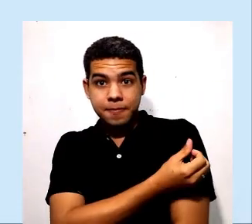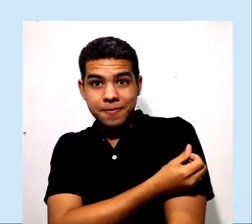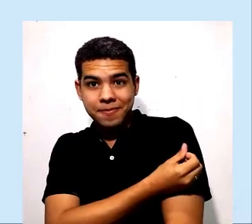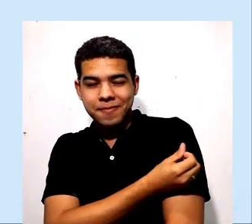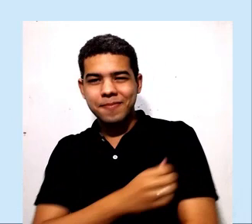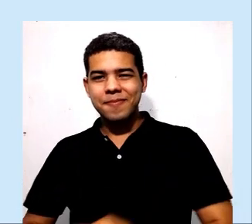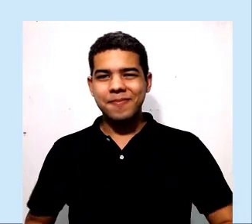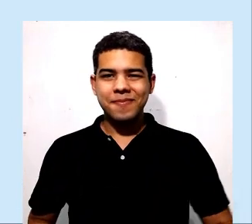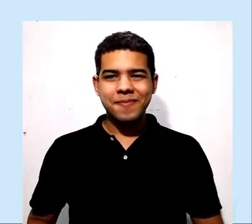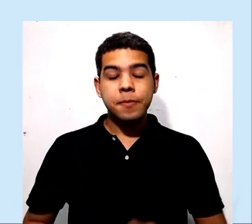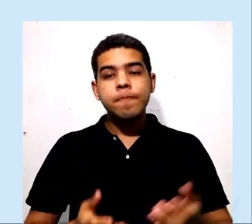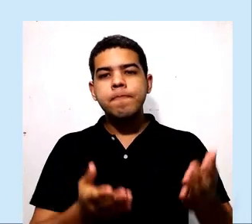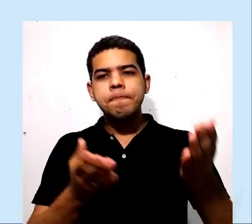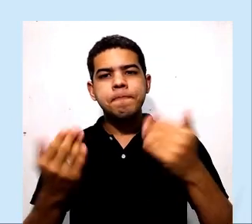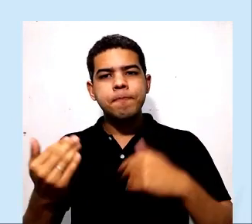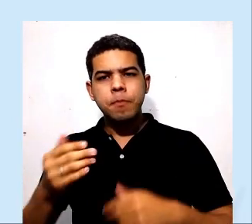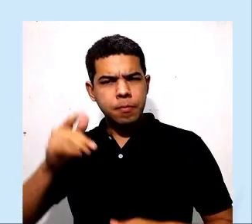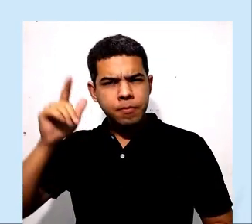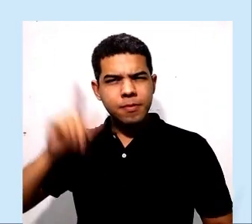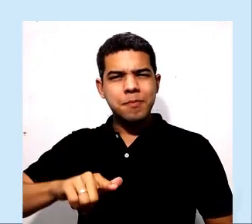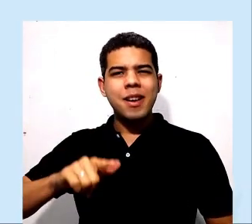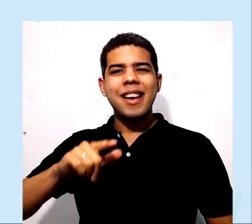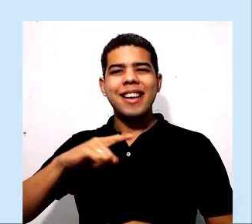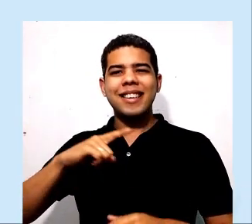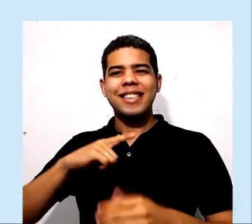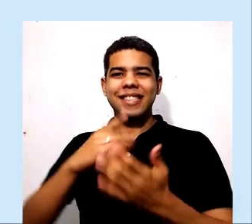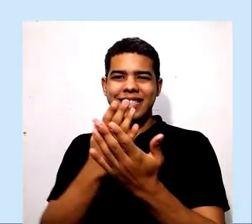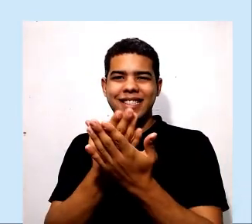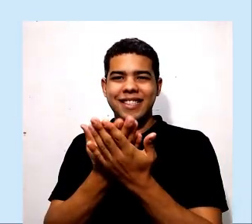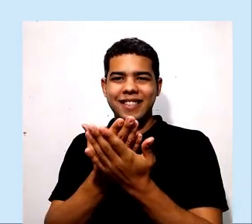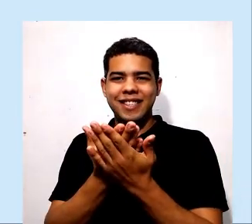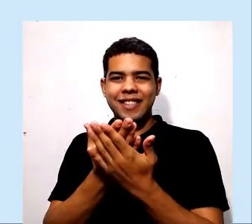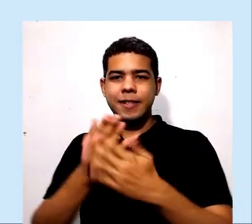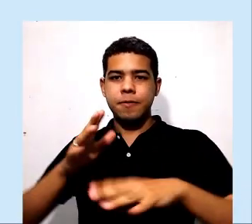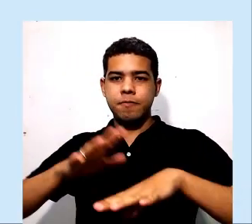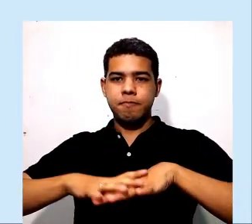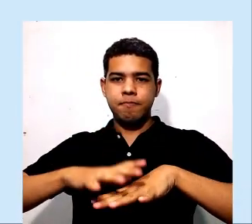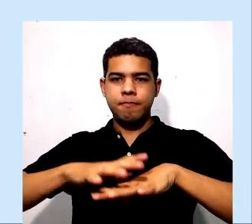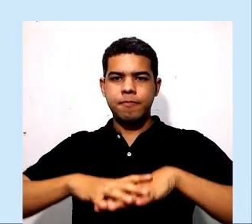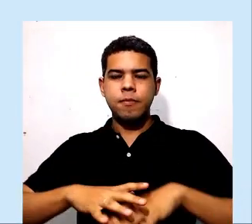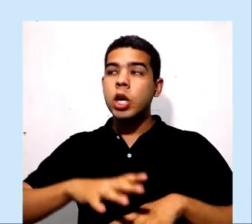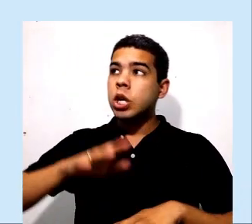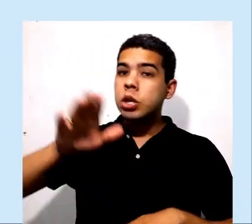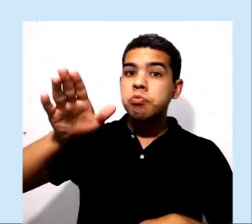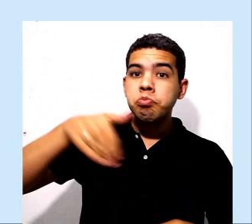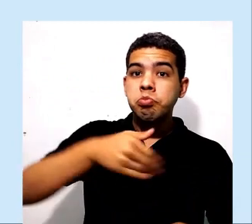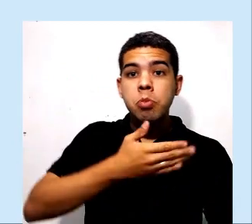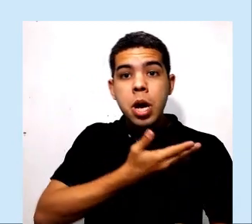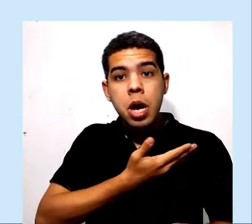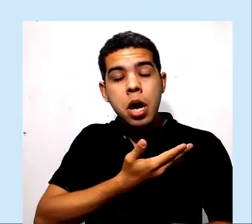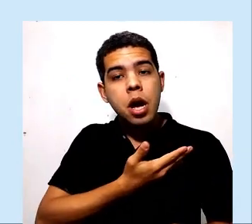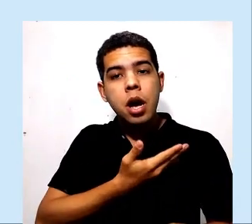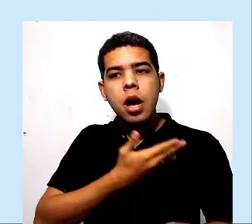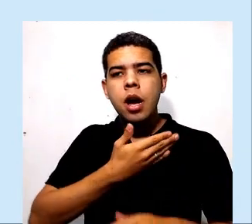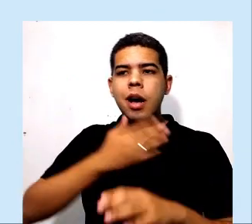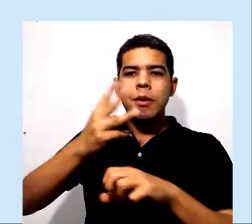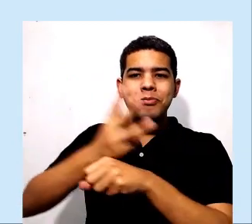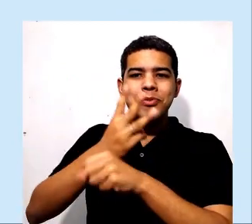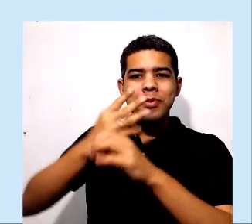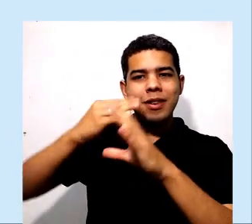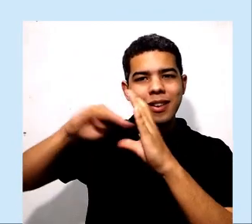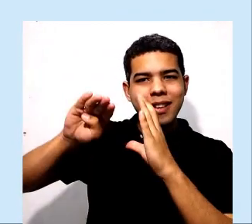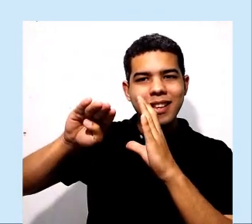Fala pessoal do sexto ano, vamos lá para mais uma aula de matemática. Então, chama o pessoal,